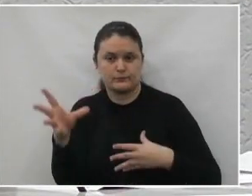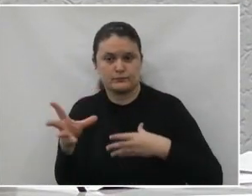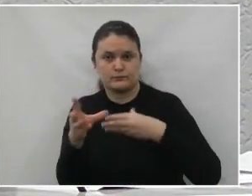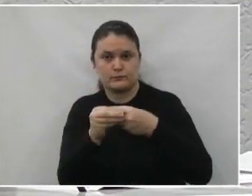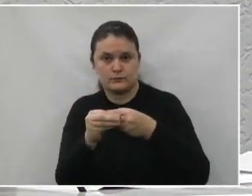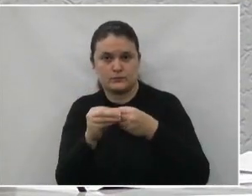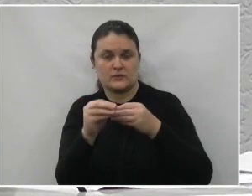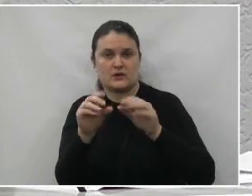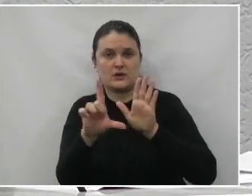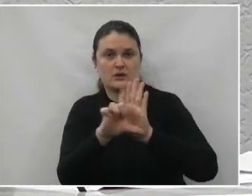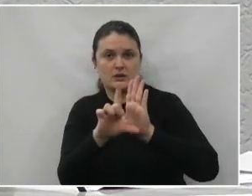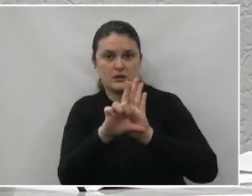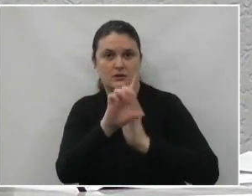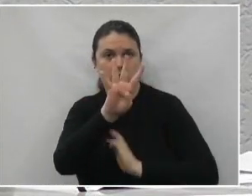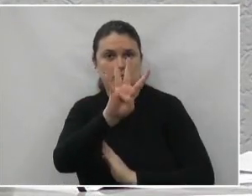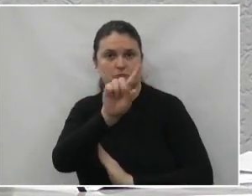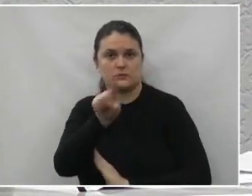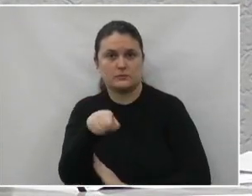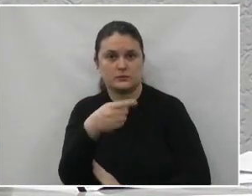anexo à lei número